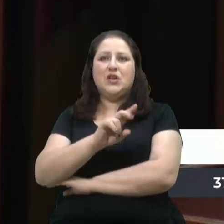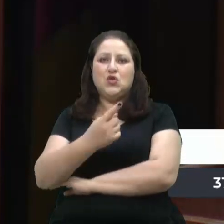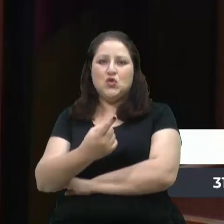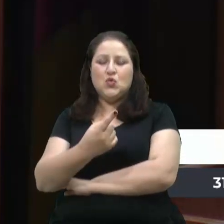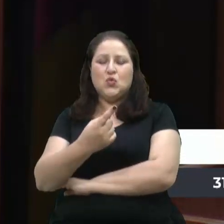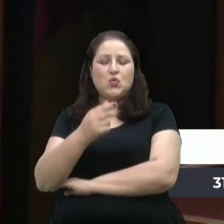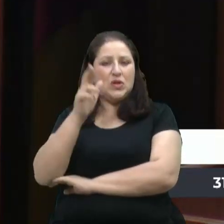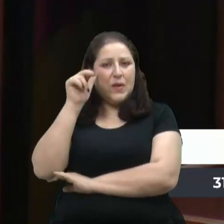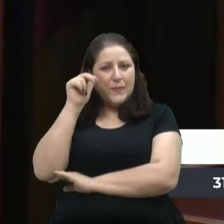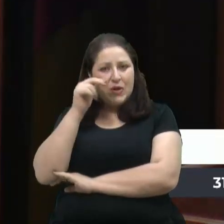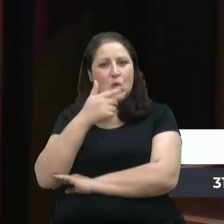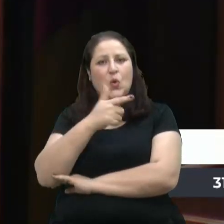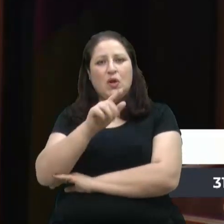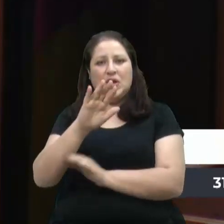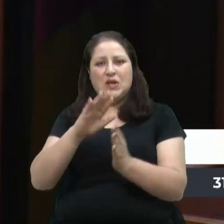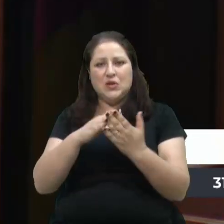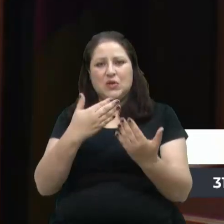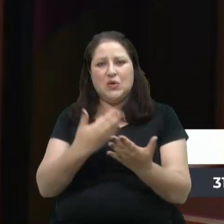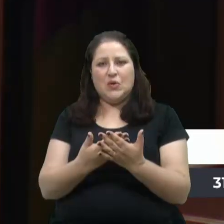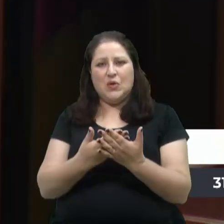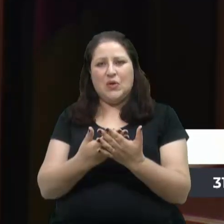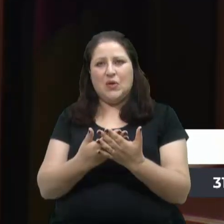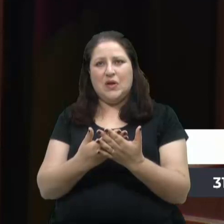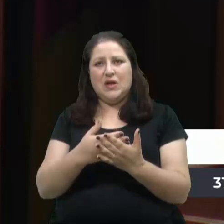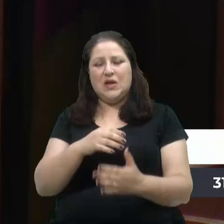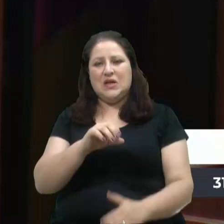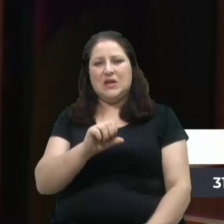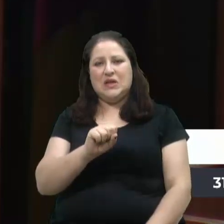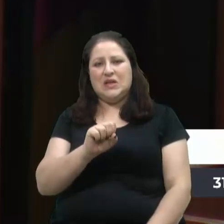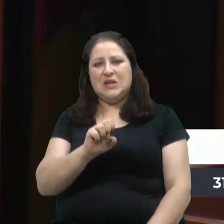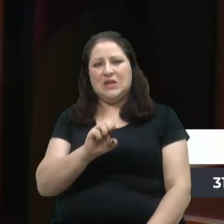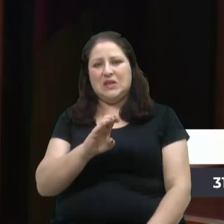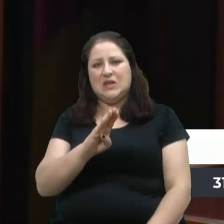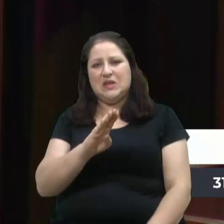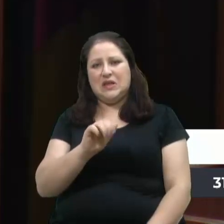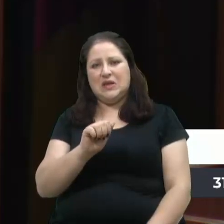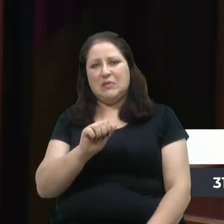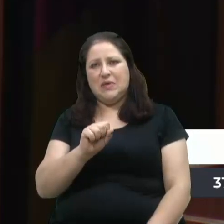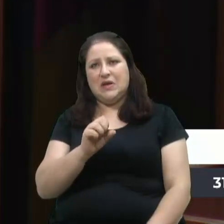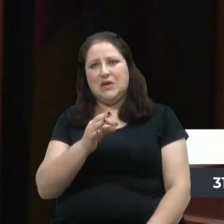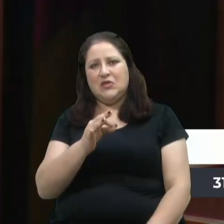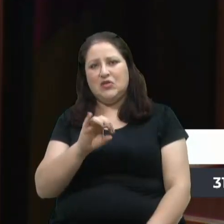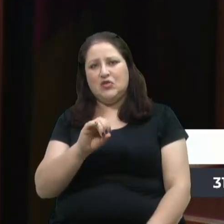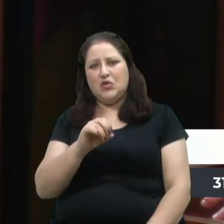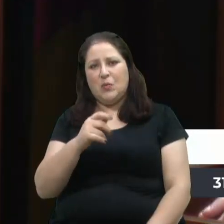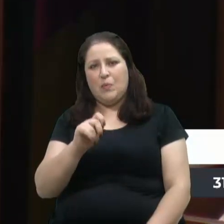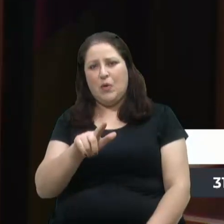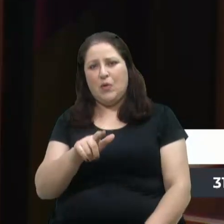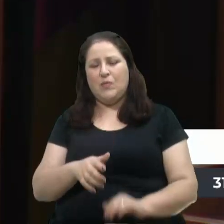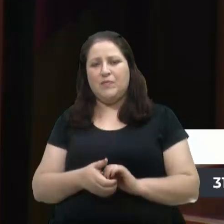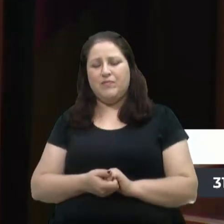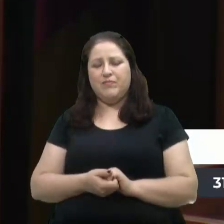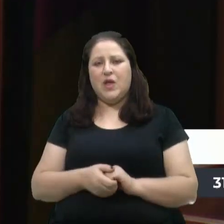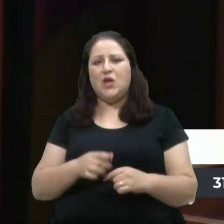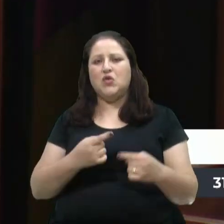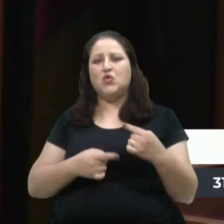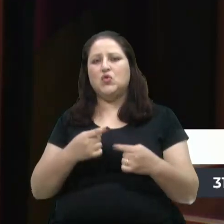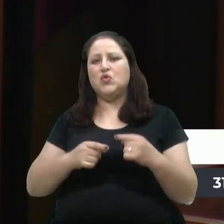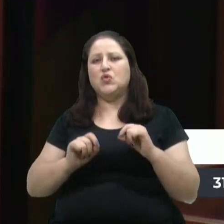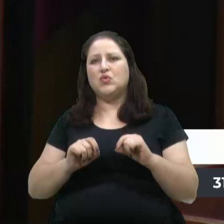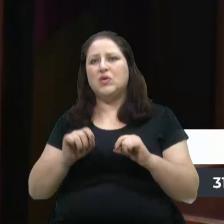nós temos três escolas que são de fundamental relevância mas a discussão É temos alunos para